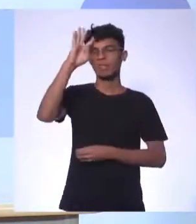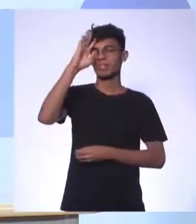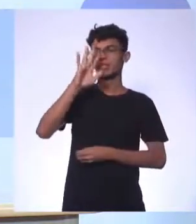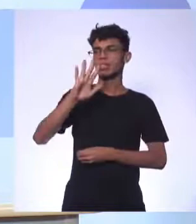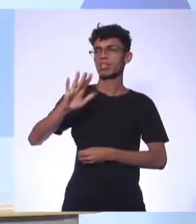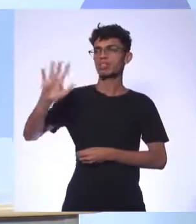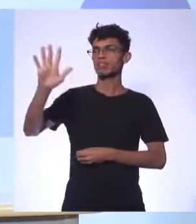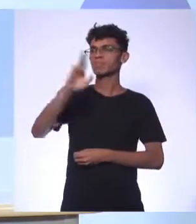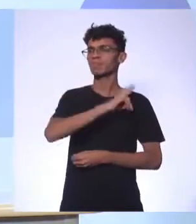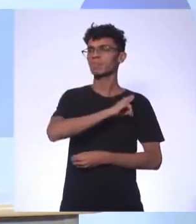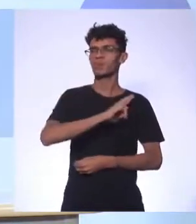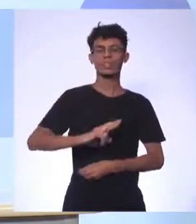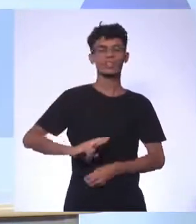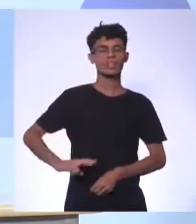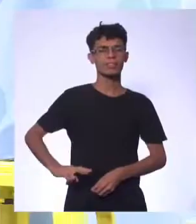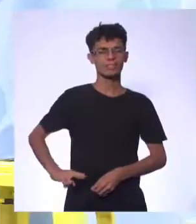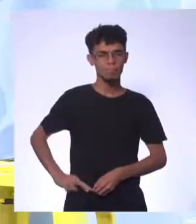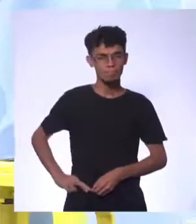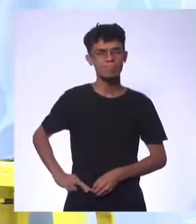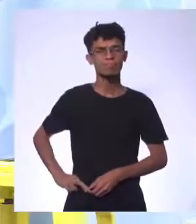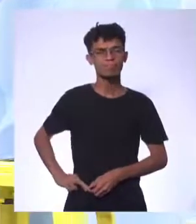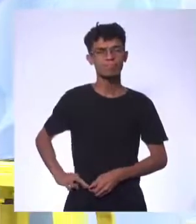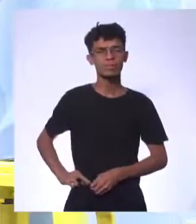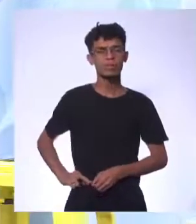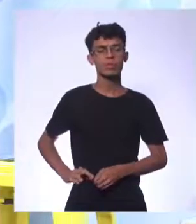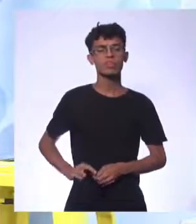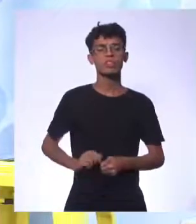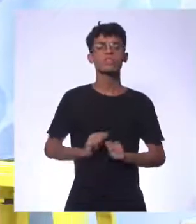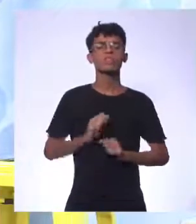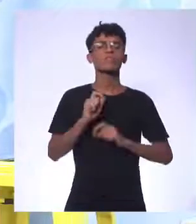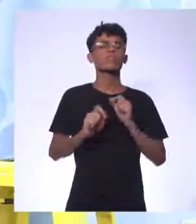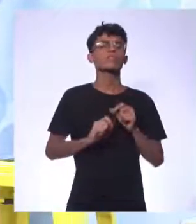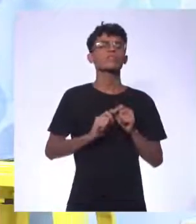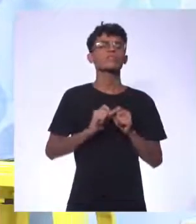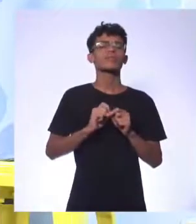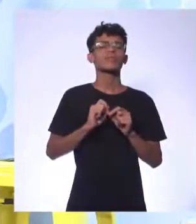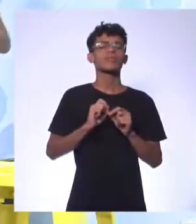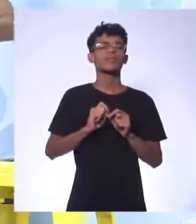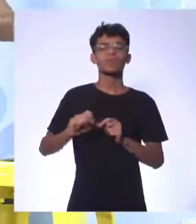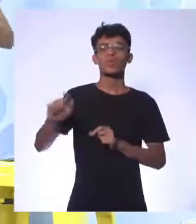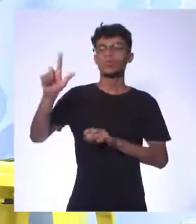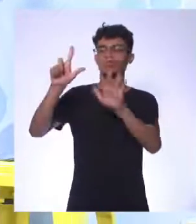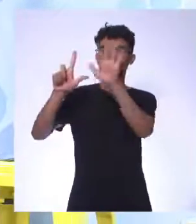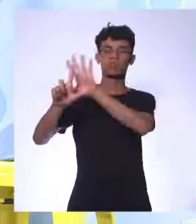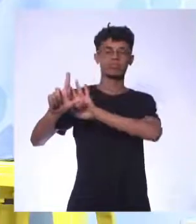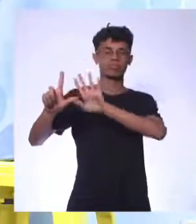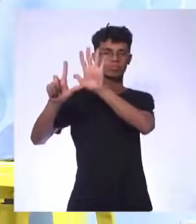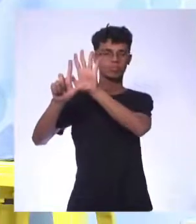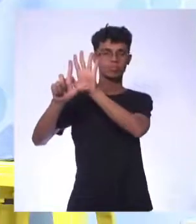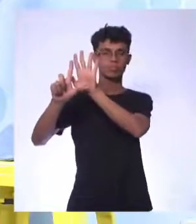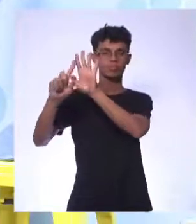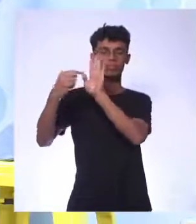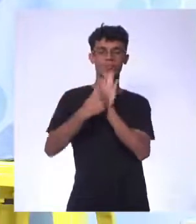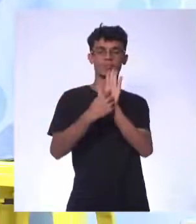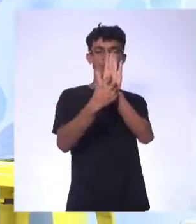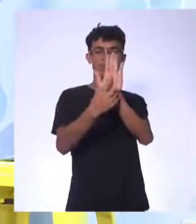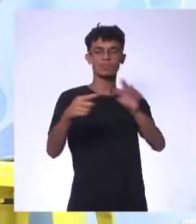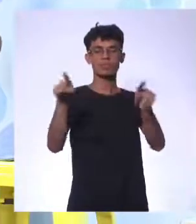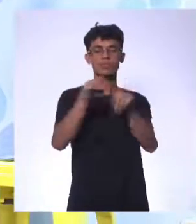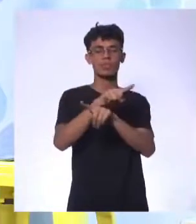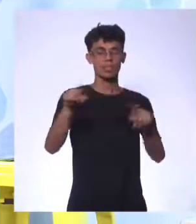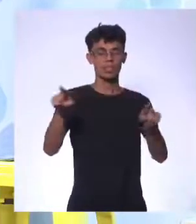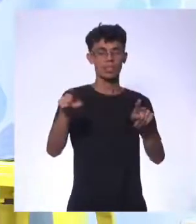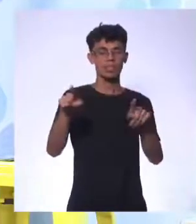imaginário republicano? Pois é, a gente vai trabalhar aqui, inclusive por meio de imagens, a gente vai mostrar para vocês